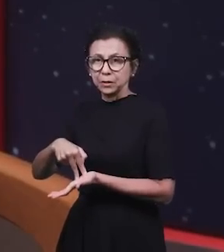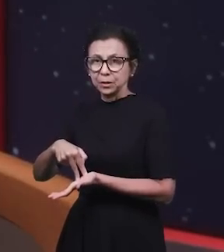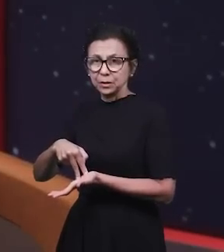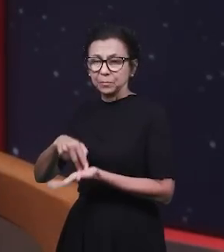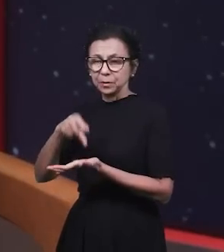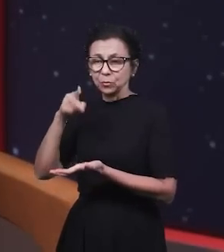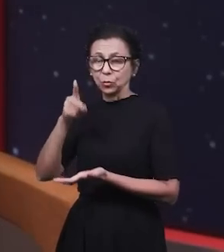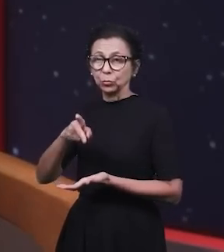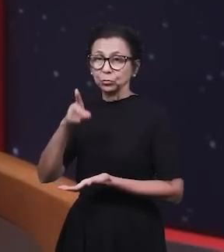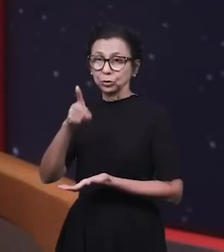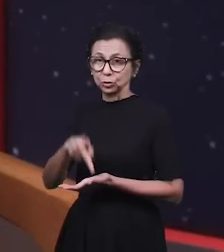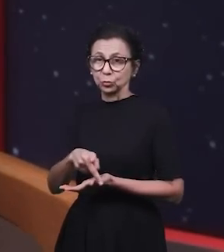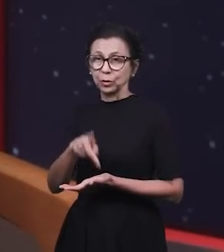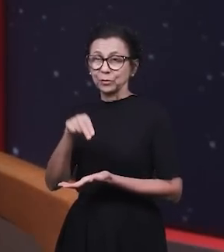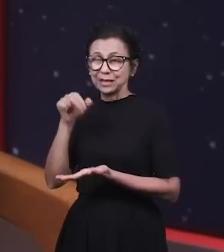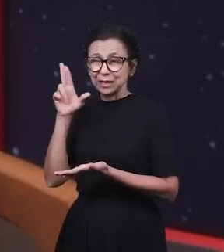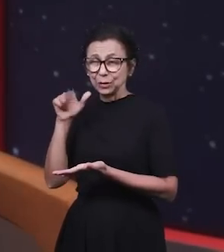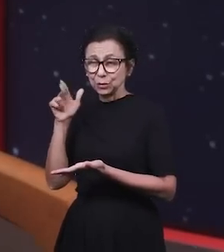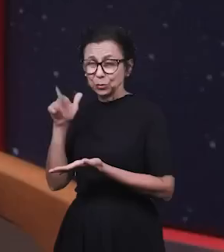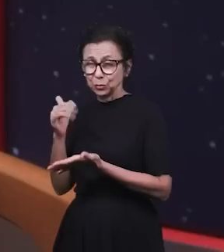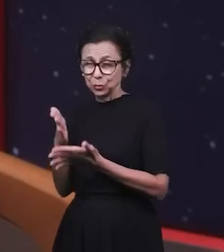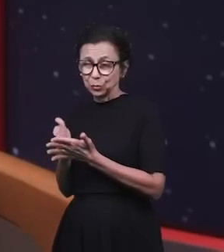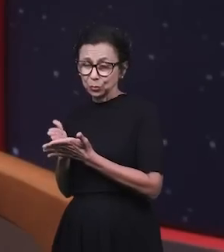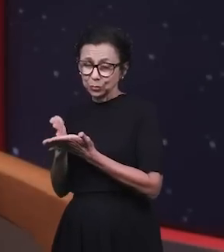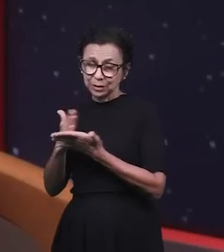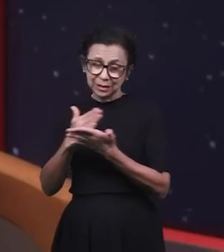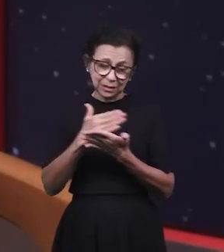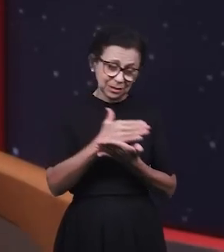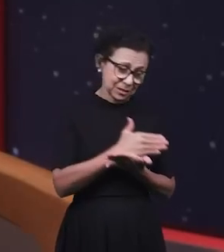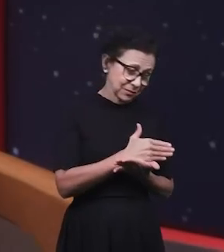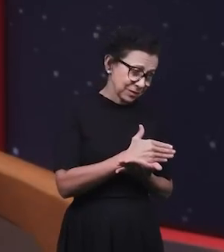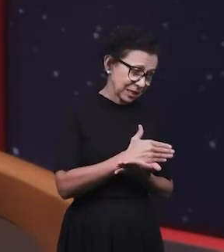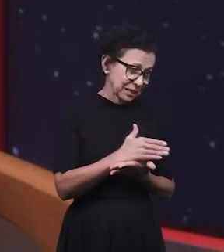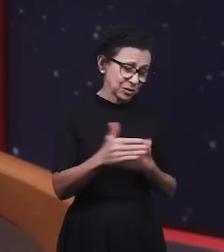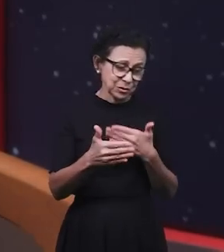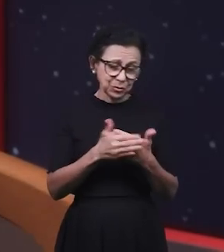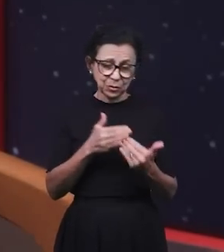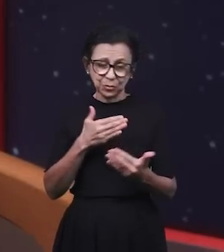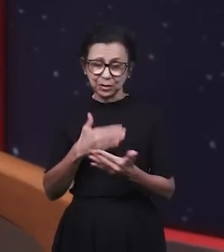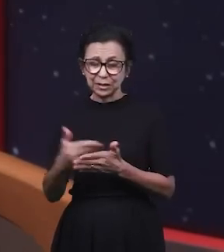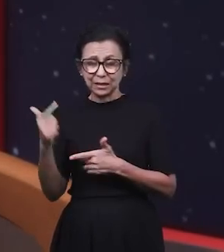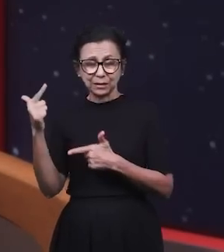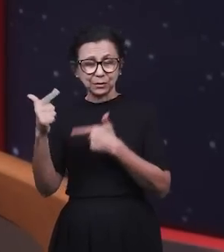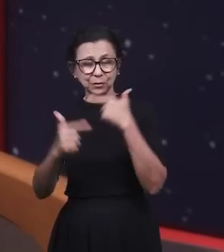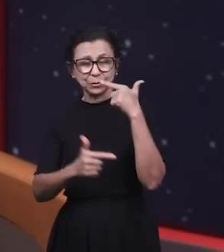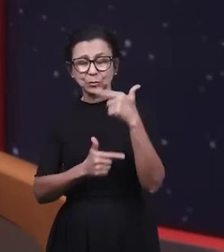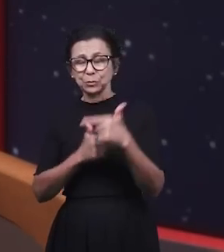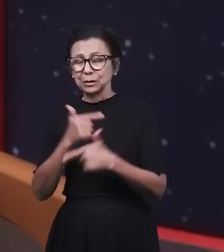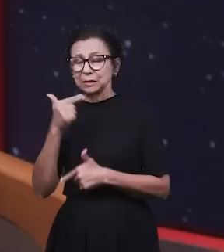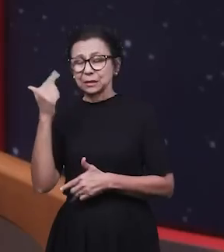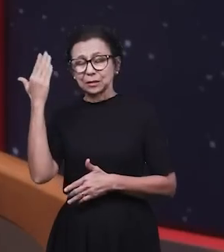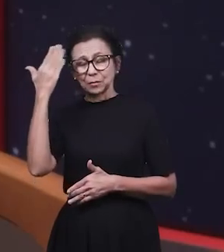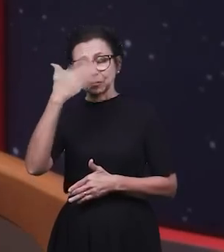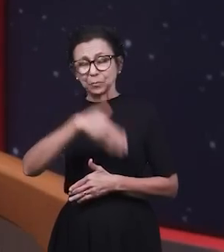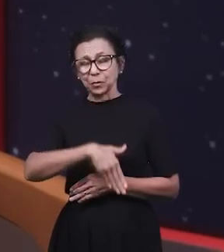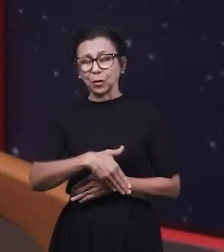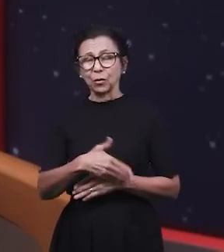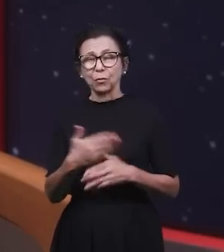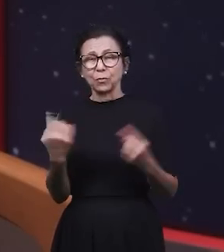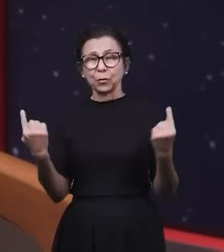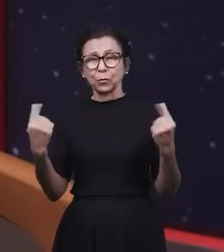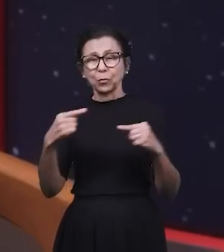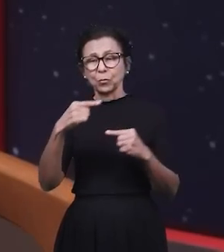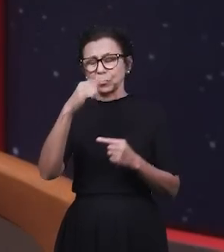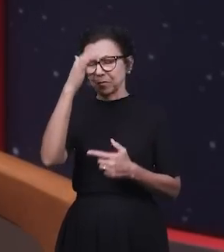faz inabalável, diante de qualquer adversidade, sejam as lutas exteriores